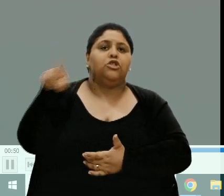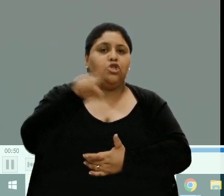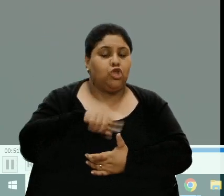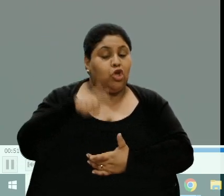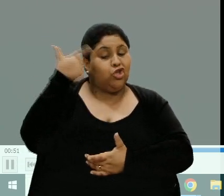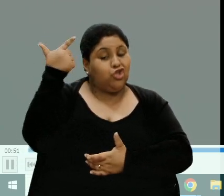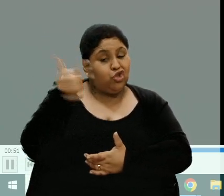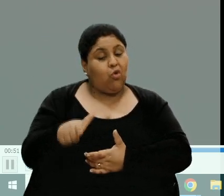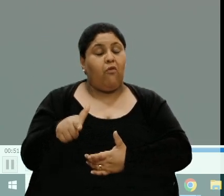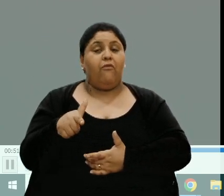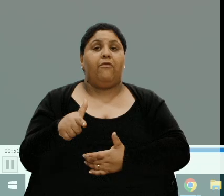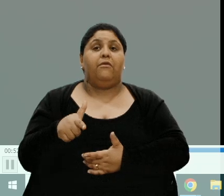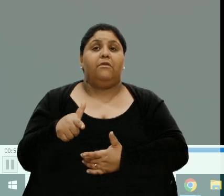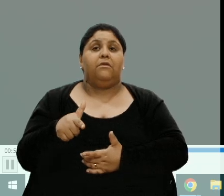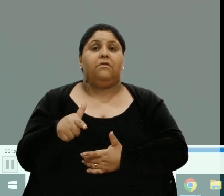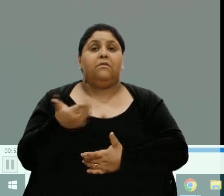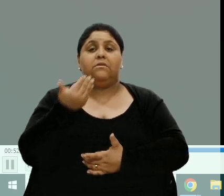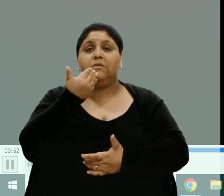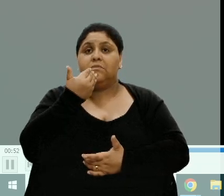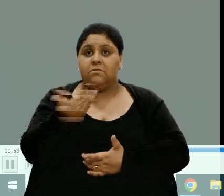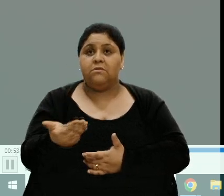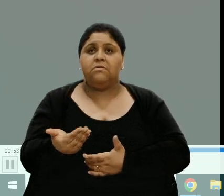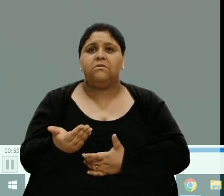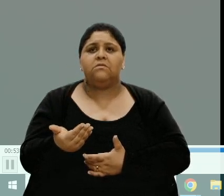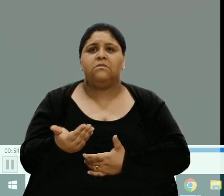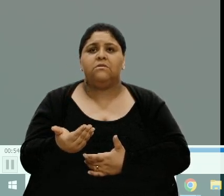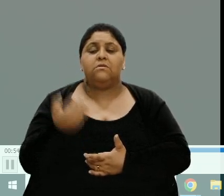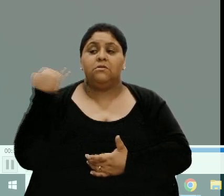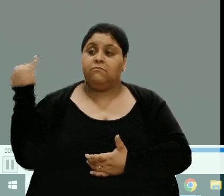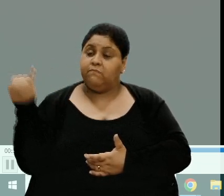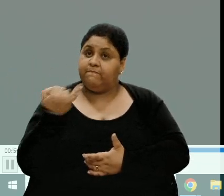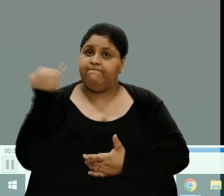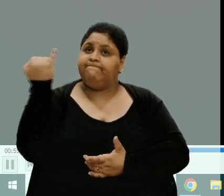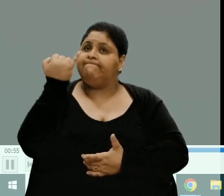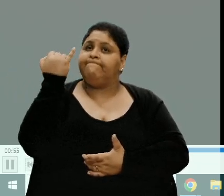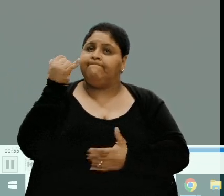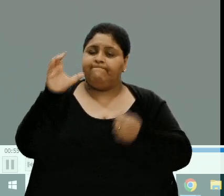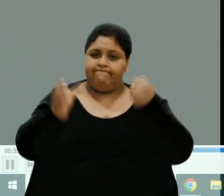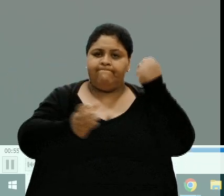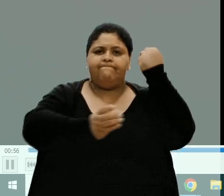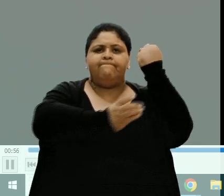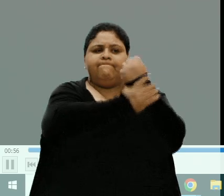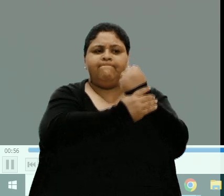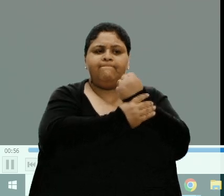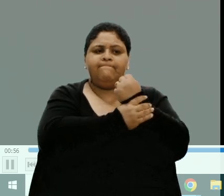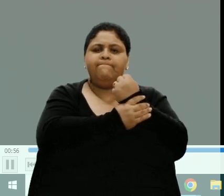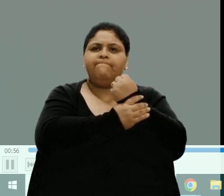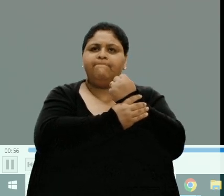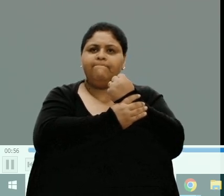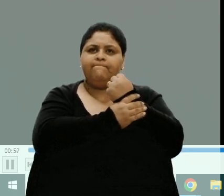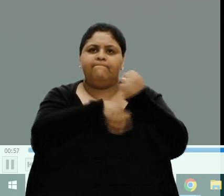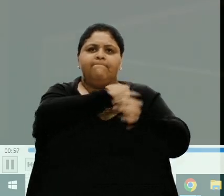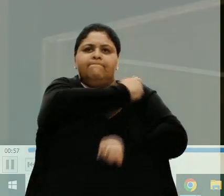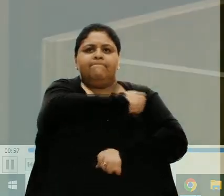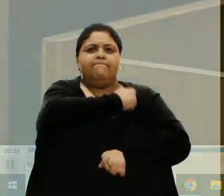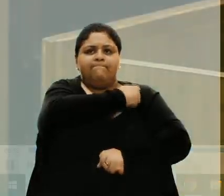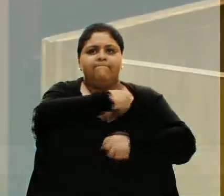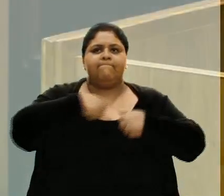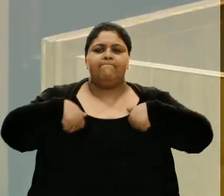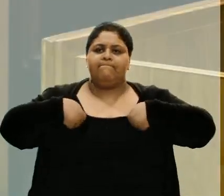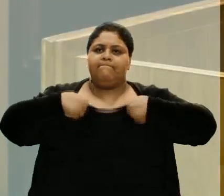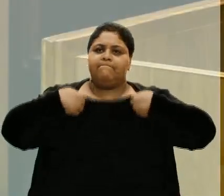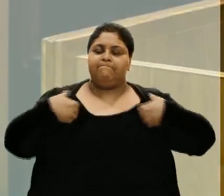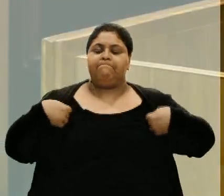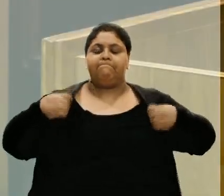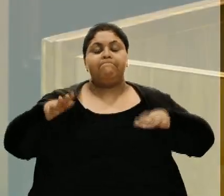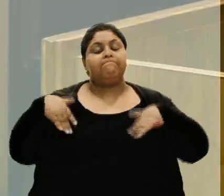vez reivindicar uma questão tão importante para a segurança dos nossos estudantes. Bom, então